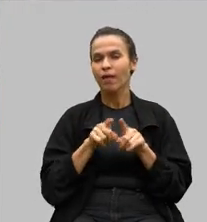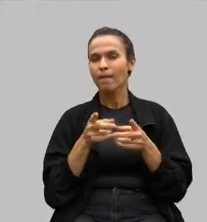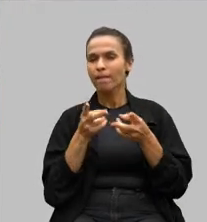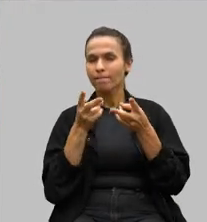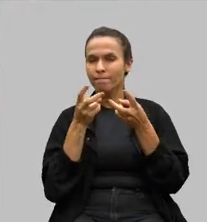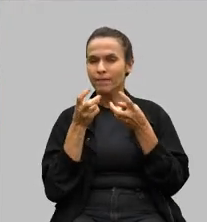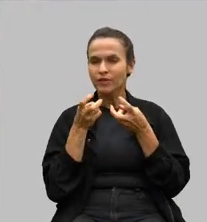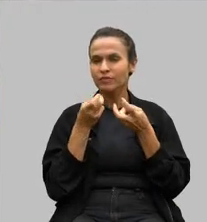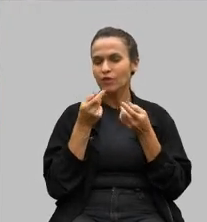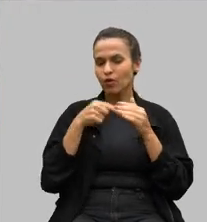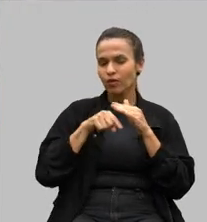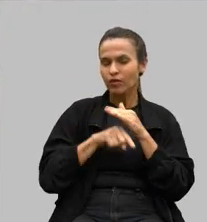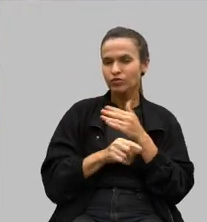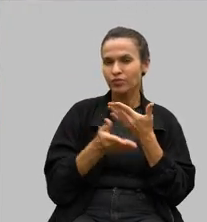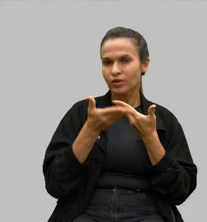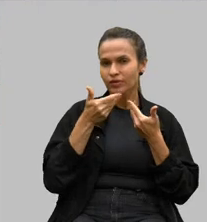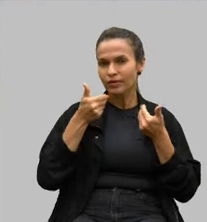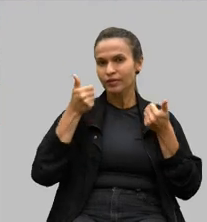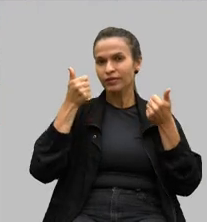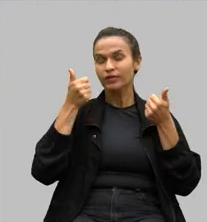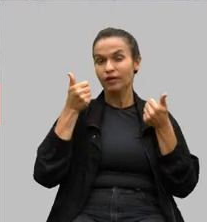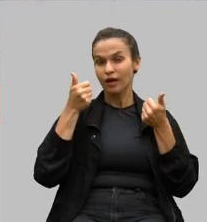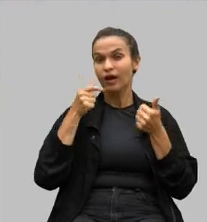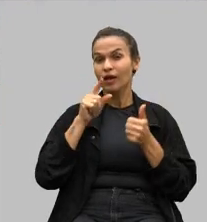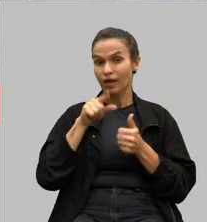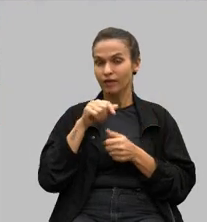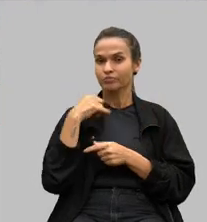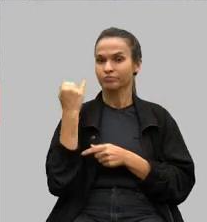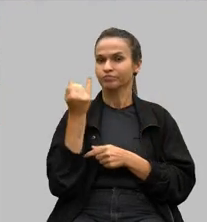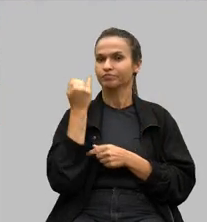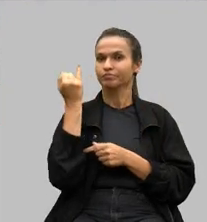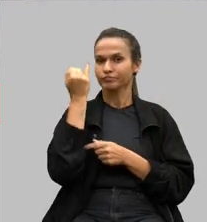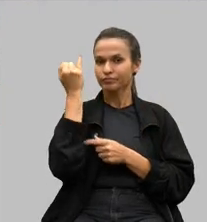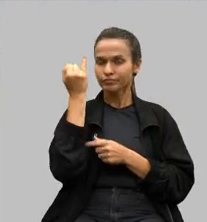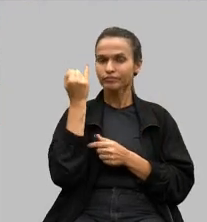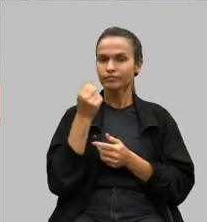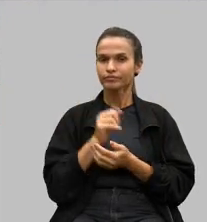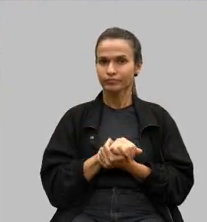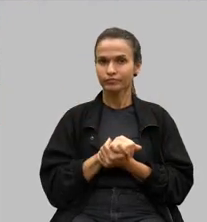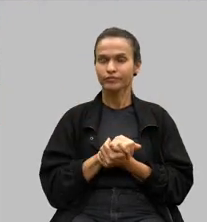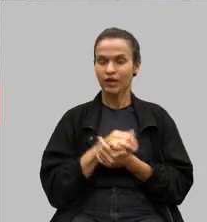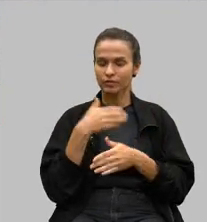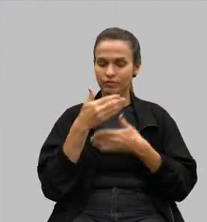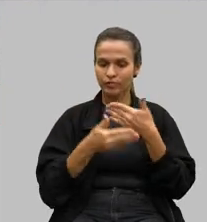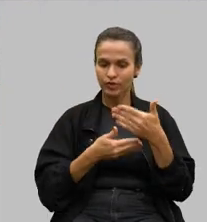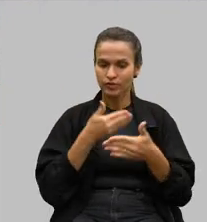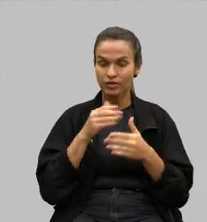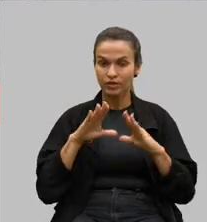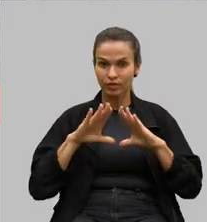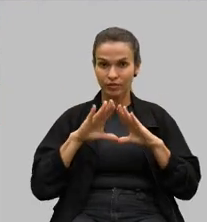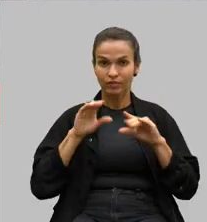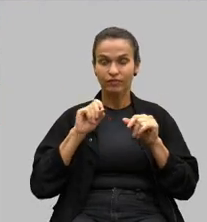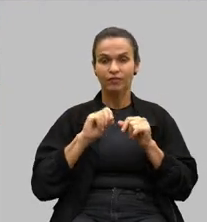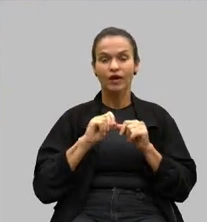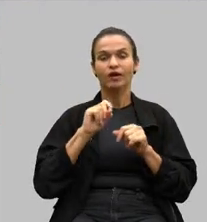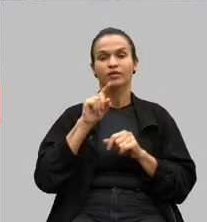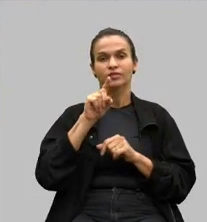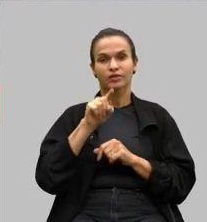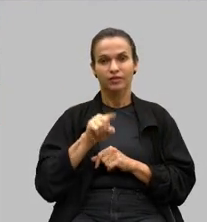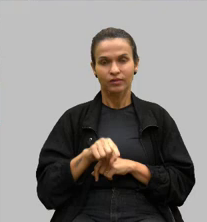aprofundamento de melhoria né Isso é muito importante né esse processo que a assembleia faz